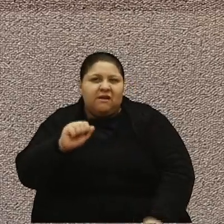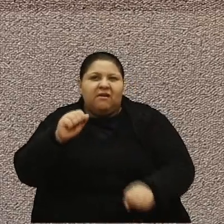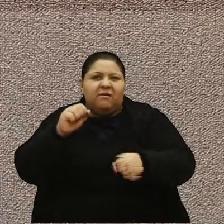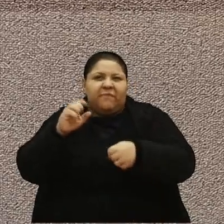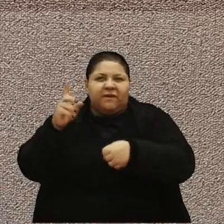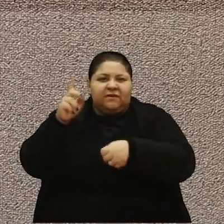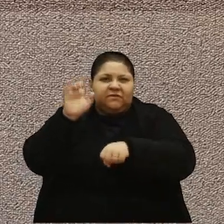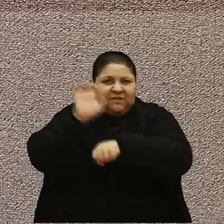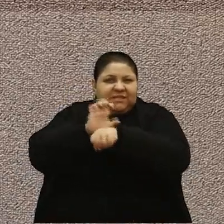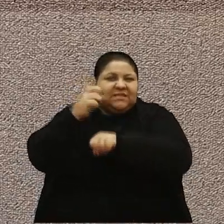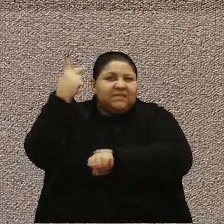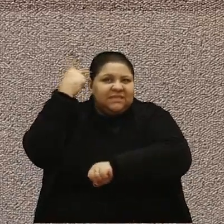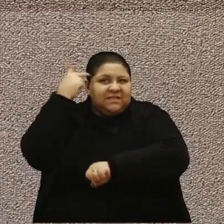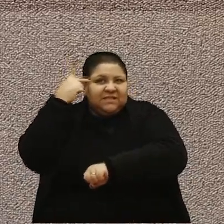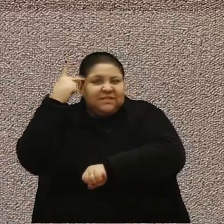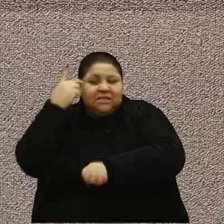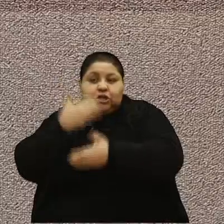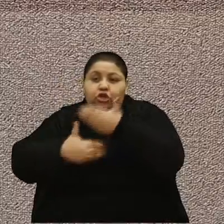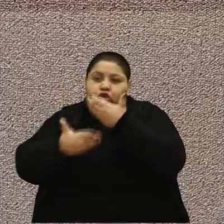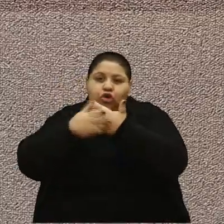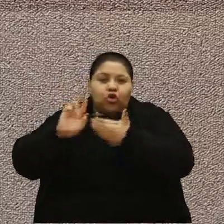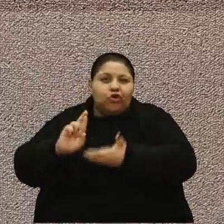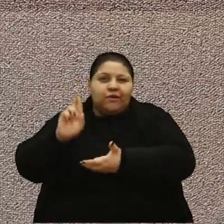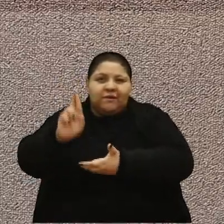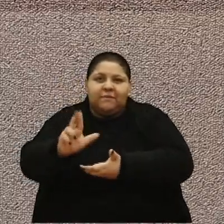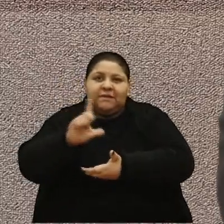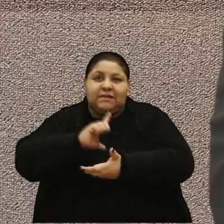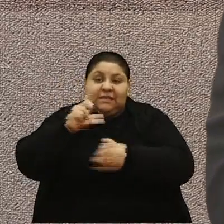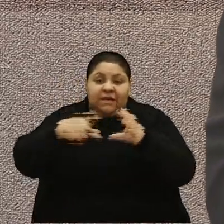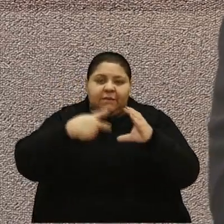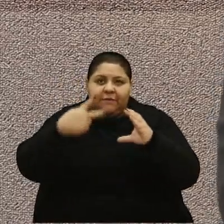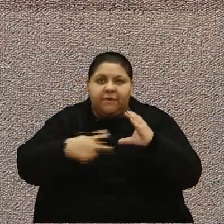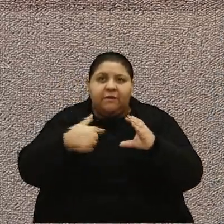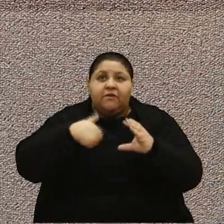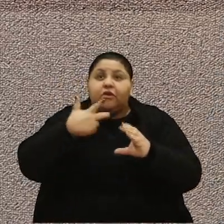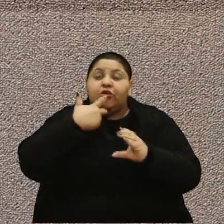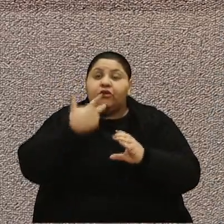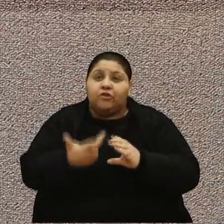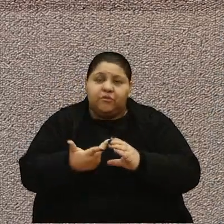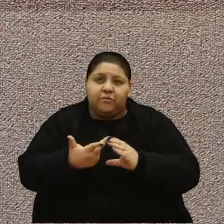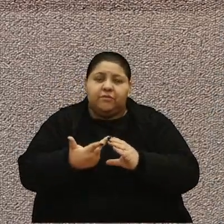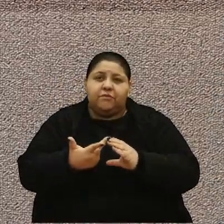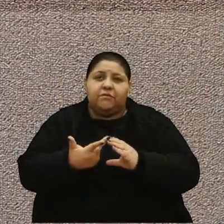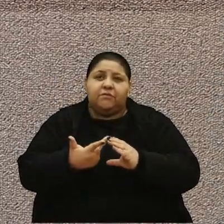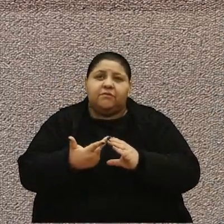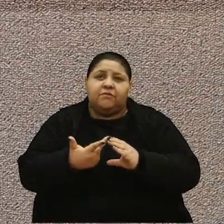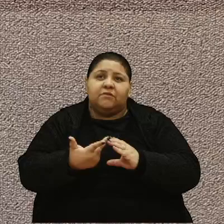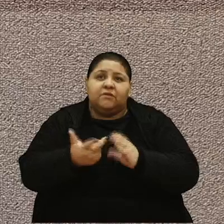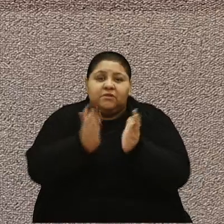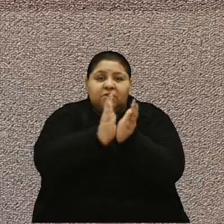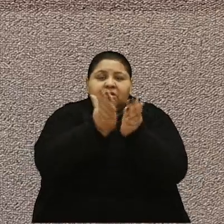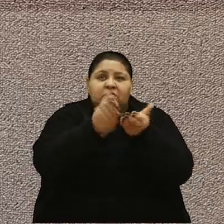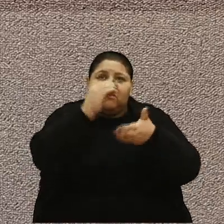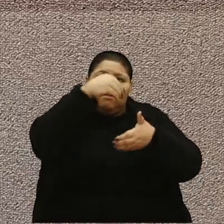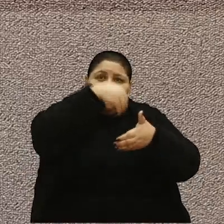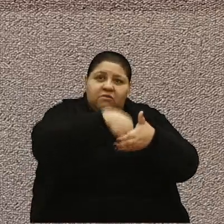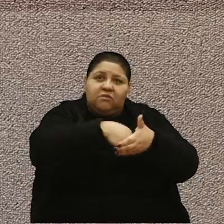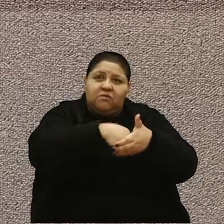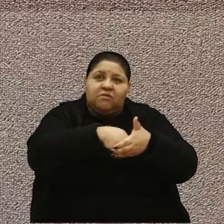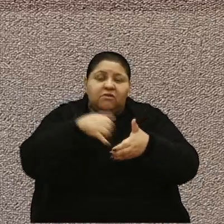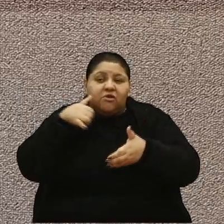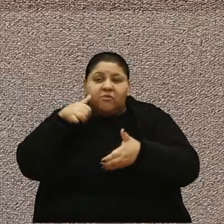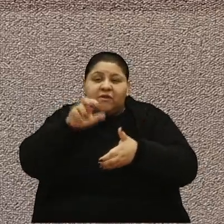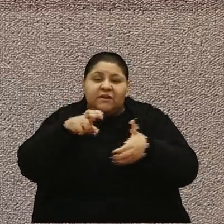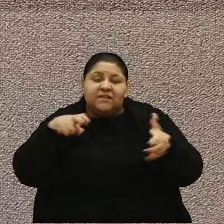Caxias do Sul, por toda a representatividade que tem, e eu ia falar sobre as comissões internas de prevenção, acidente e